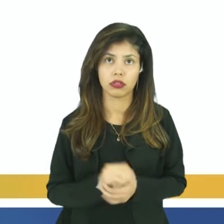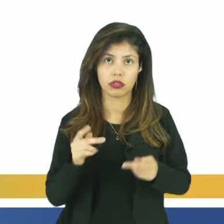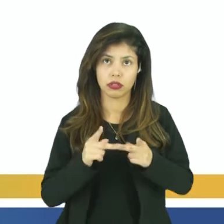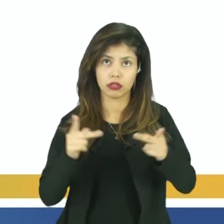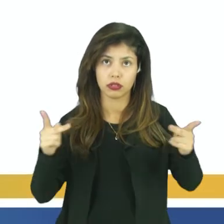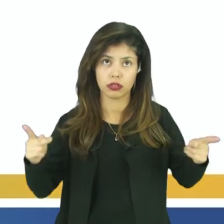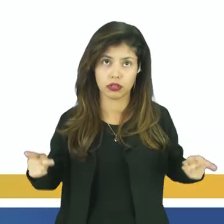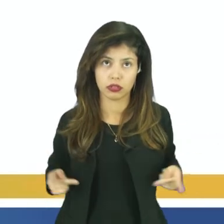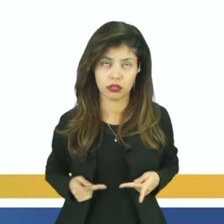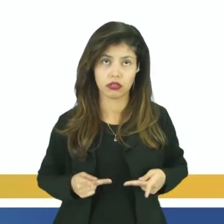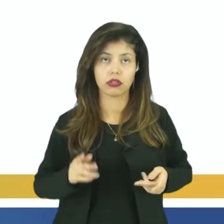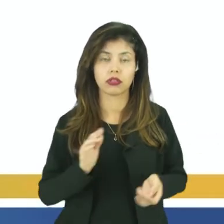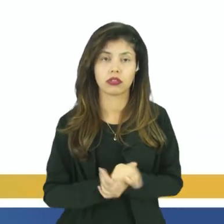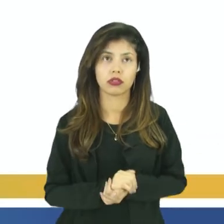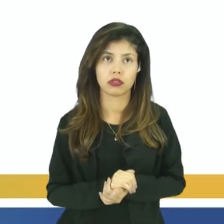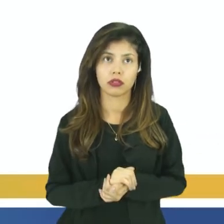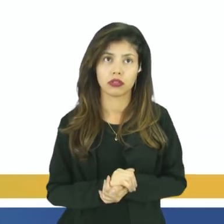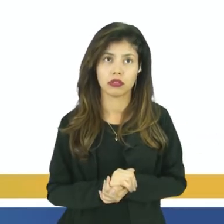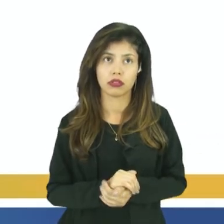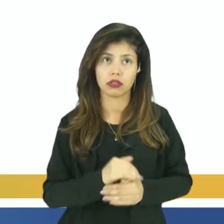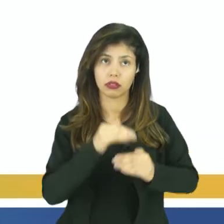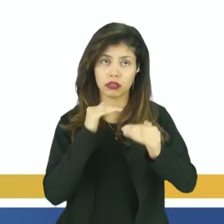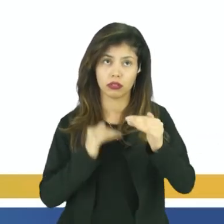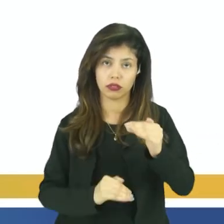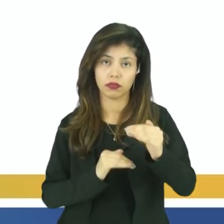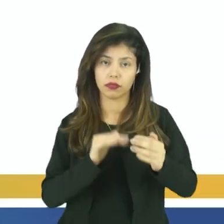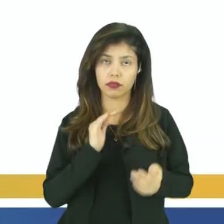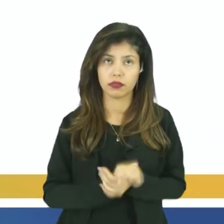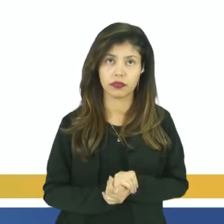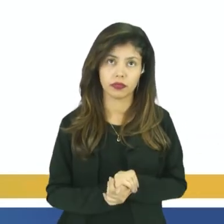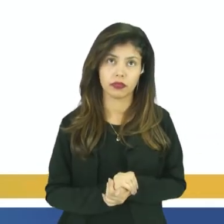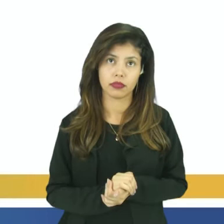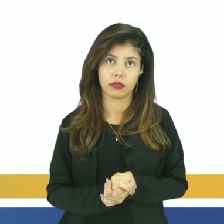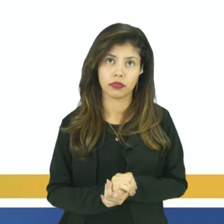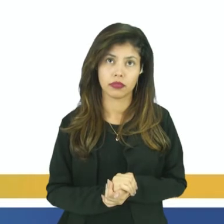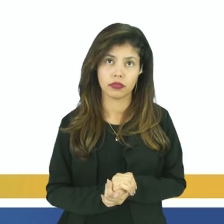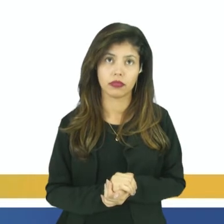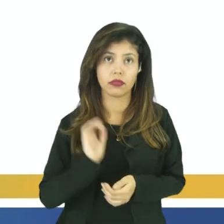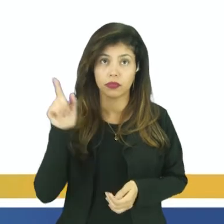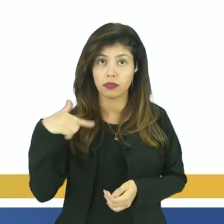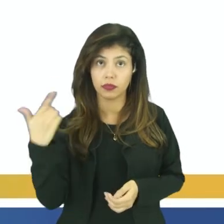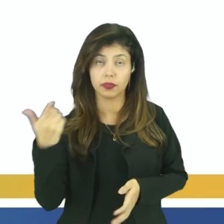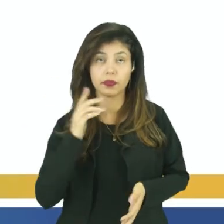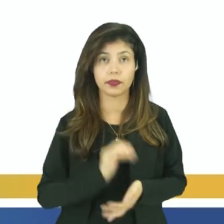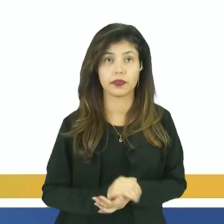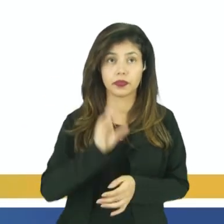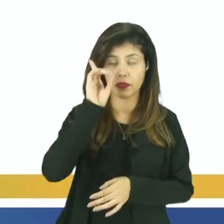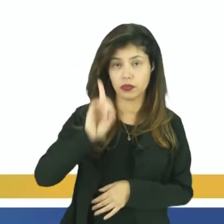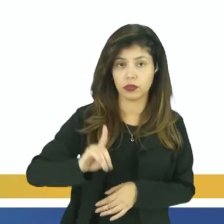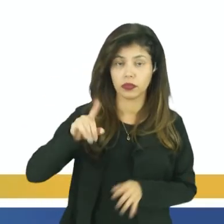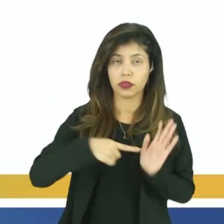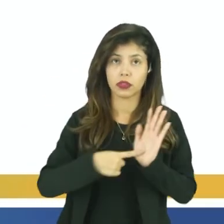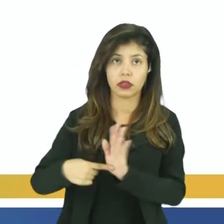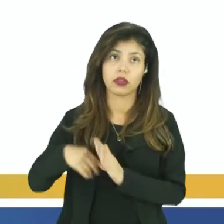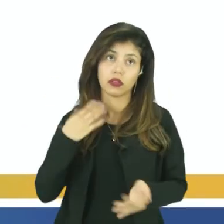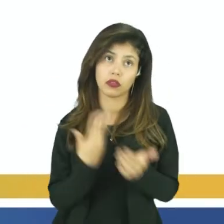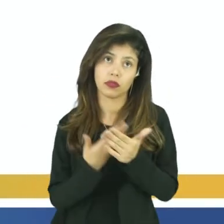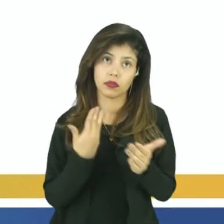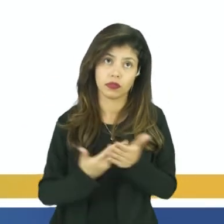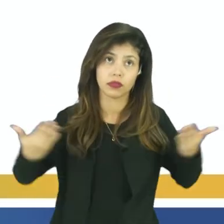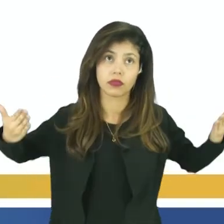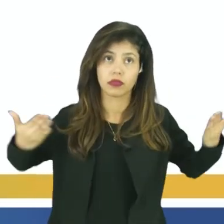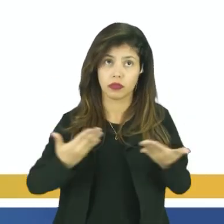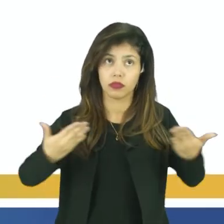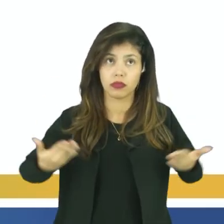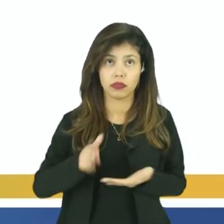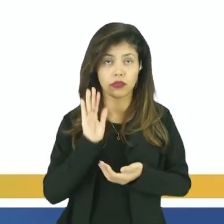que é o setorial, o de barra, o diário, de dispersão e outros gráficos. Mas o estudo de hoje é em relação aos